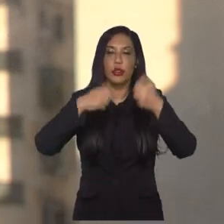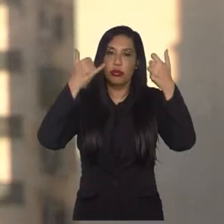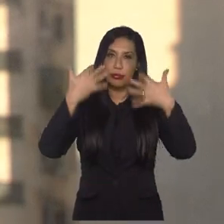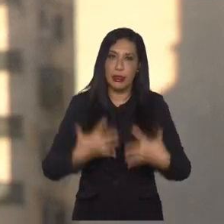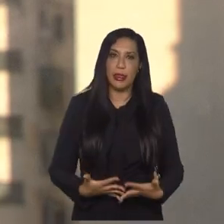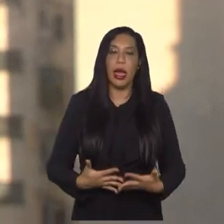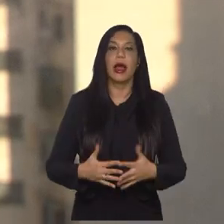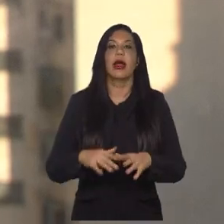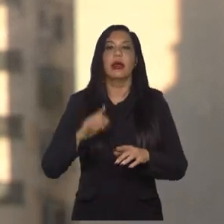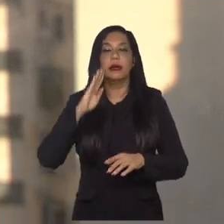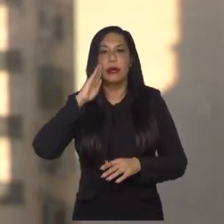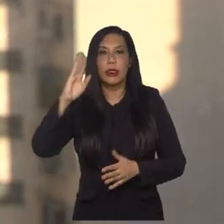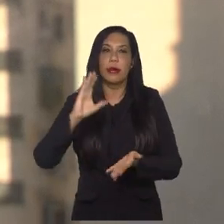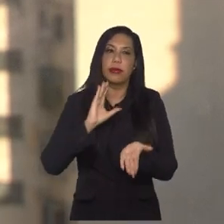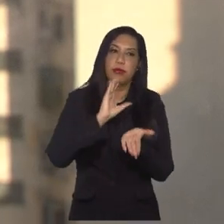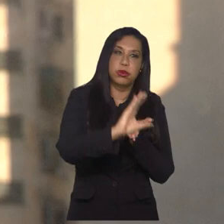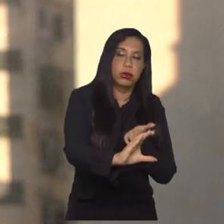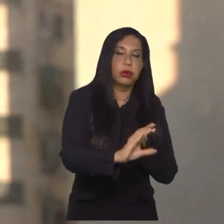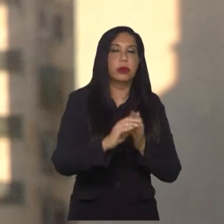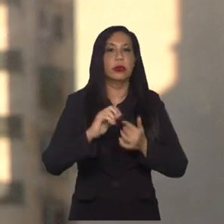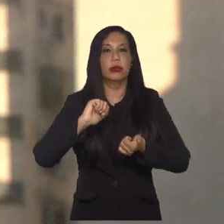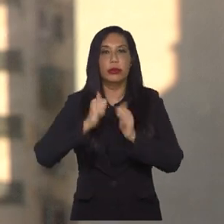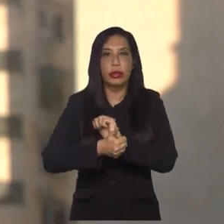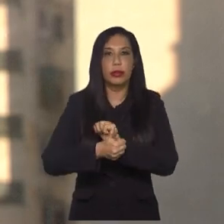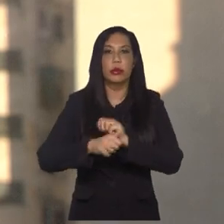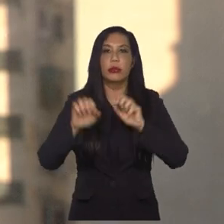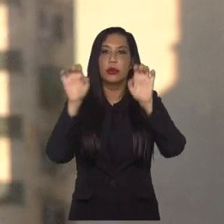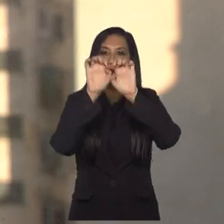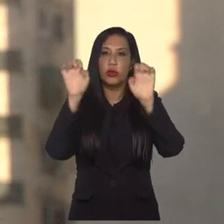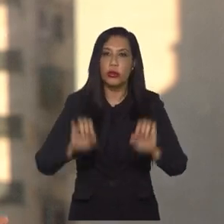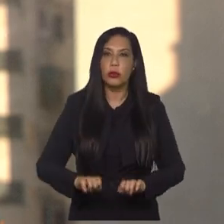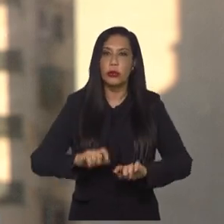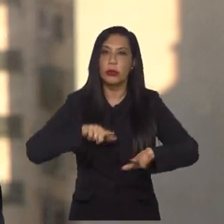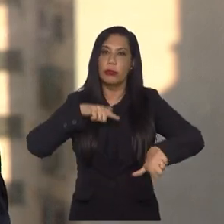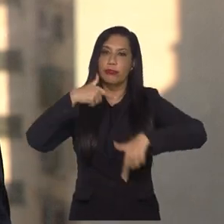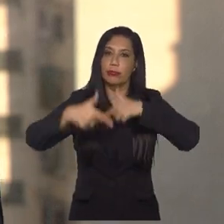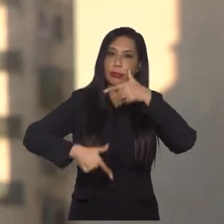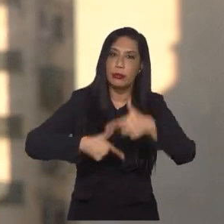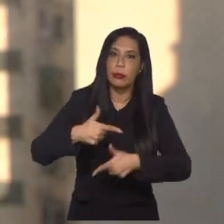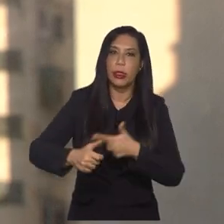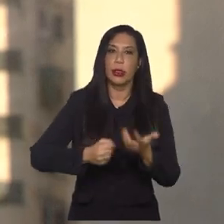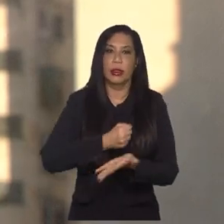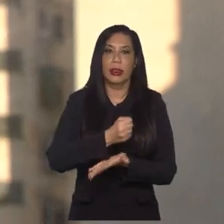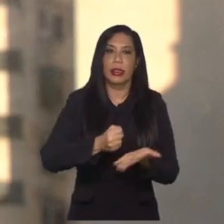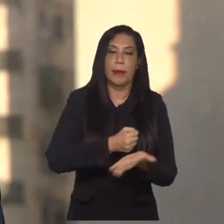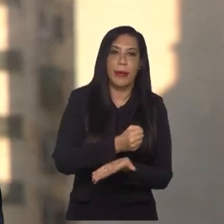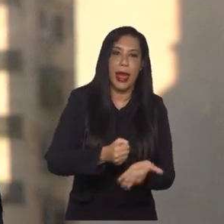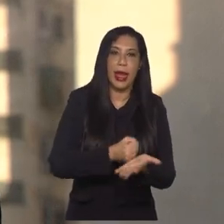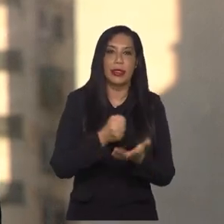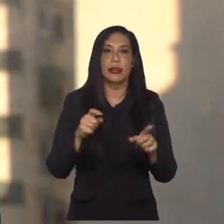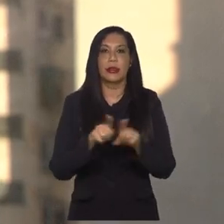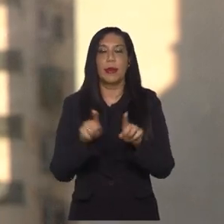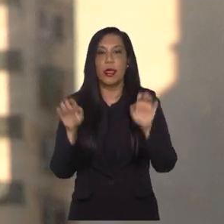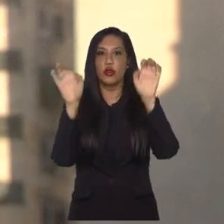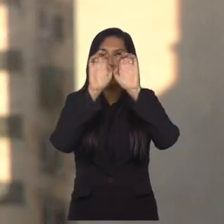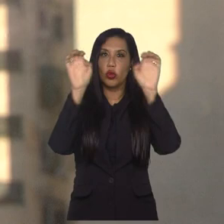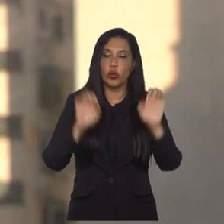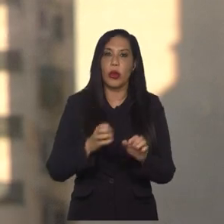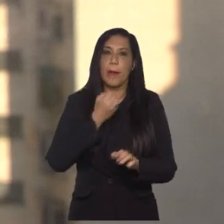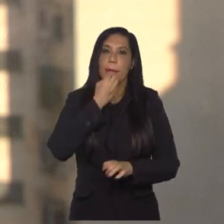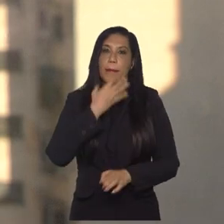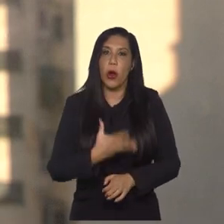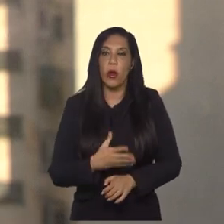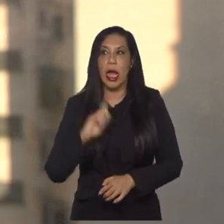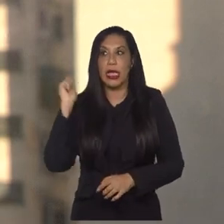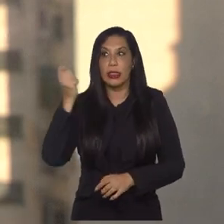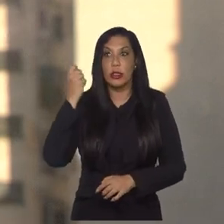As peças são produzidas quando você tem um trabalho por trás. Não é só no campo, é extra-campo. Então, você pegar